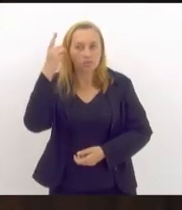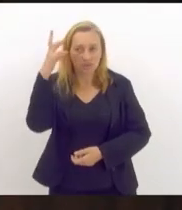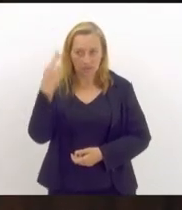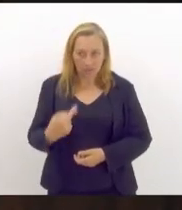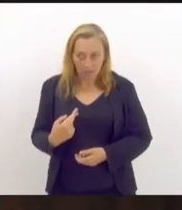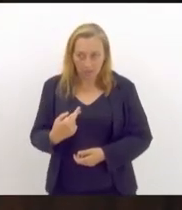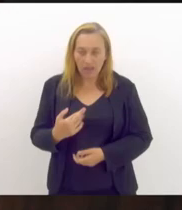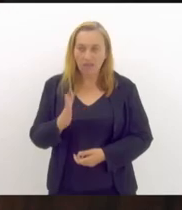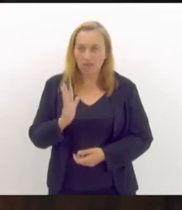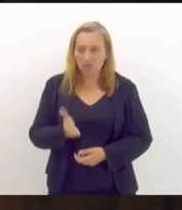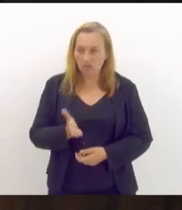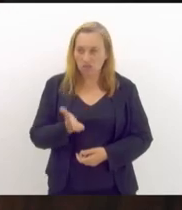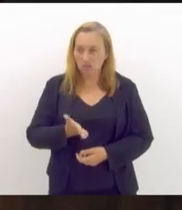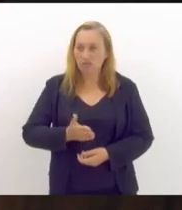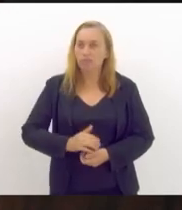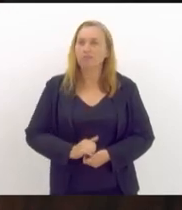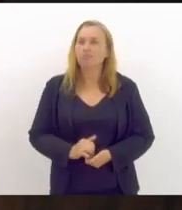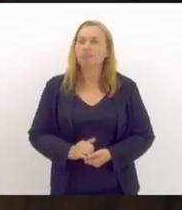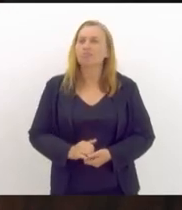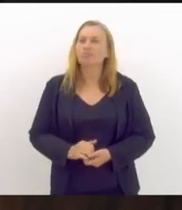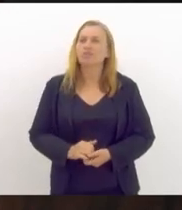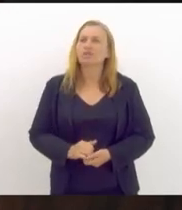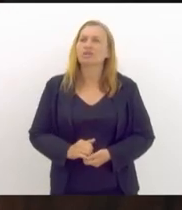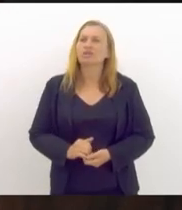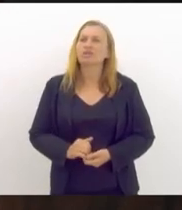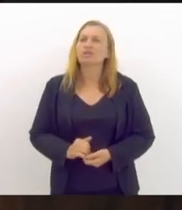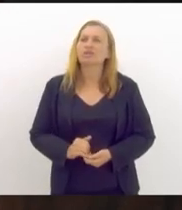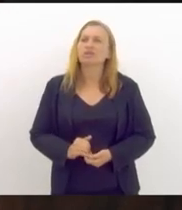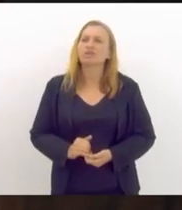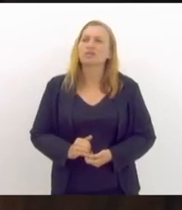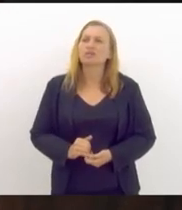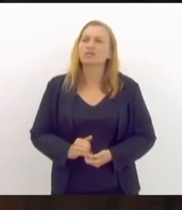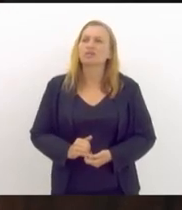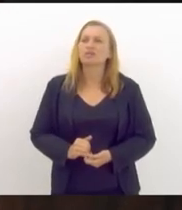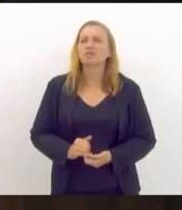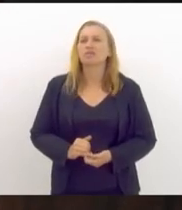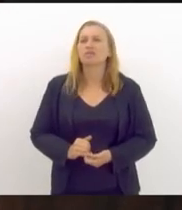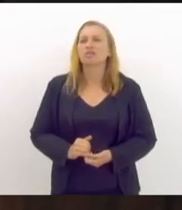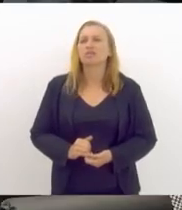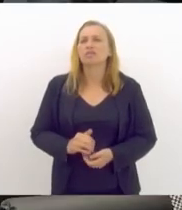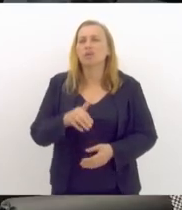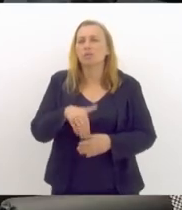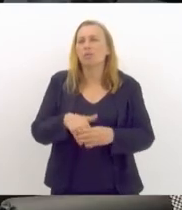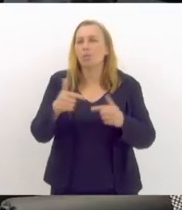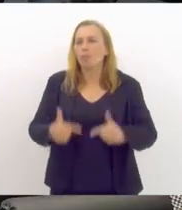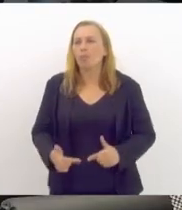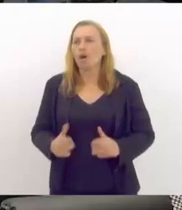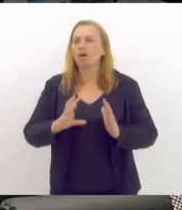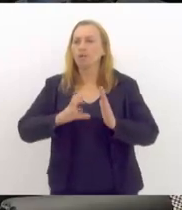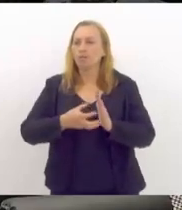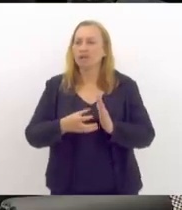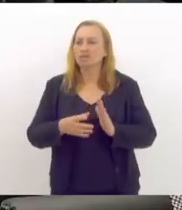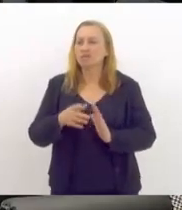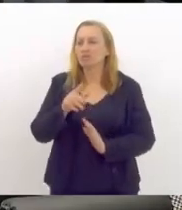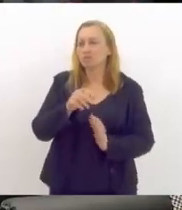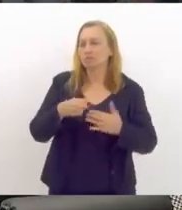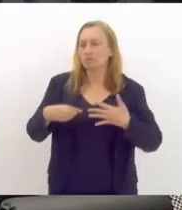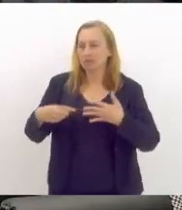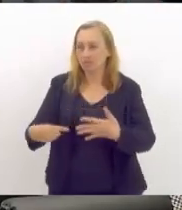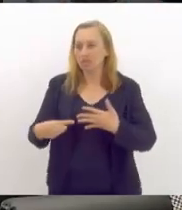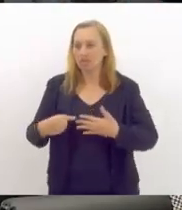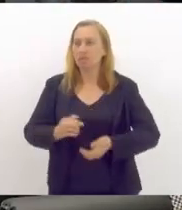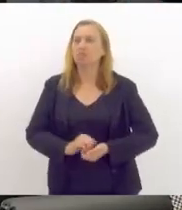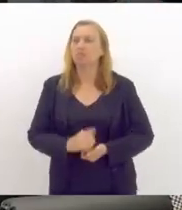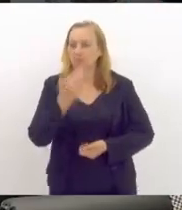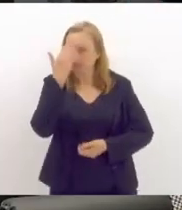que já estava aqui eu vou colher os demais por favor consignado extensão da bancada do pessoal obrigado a extensão